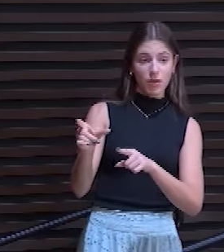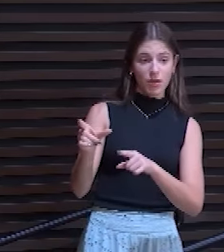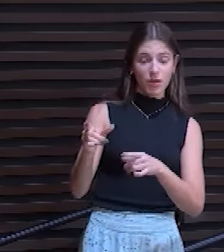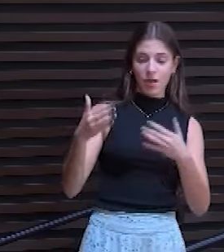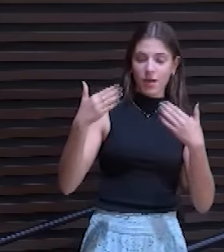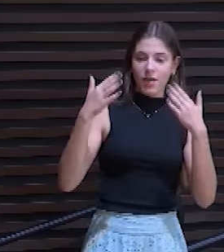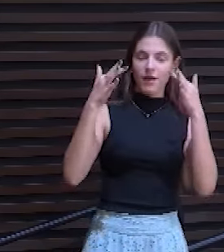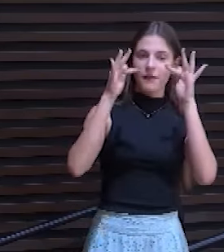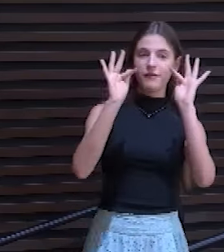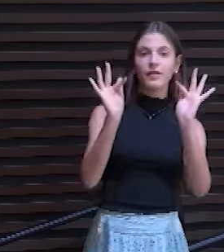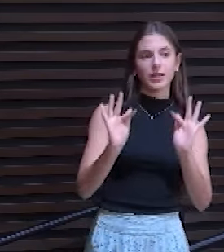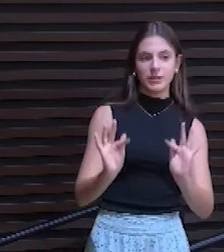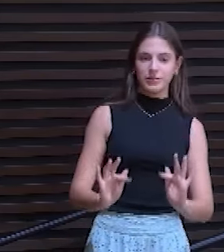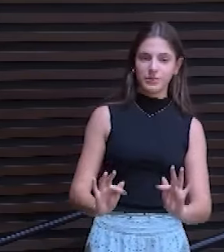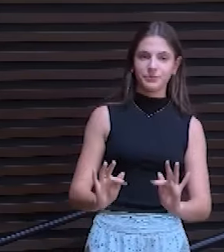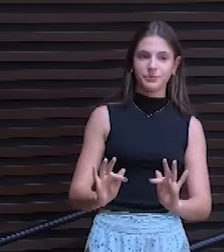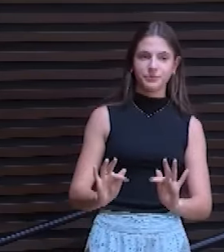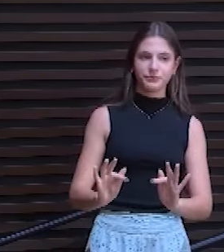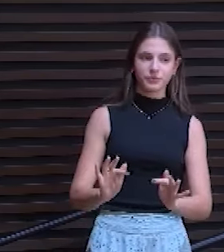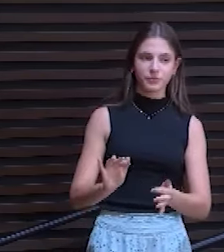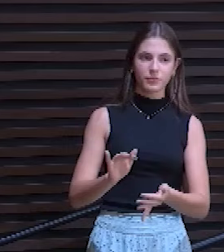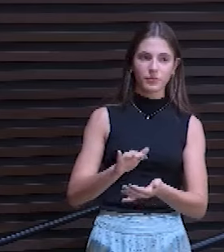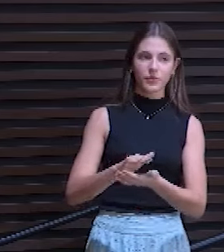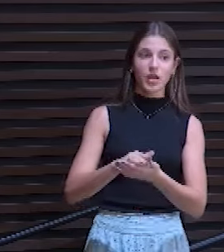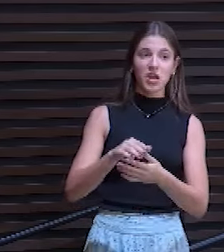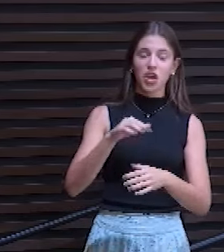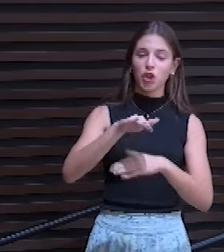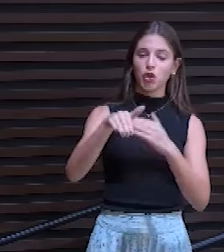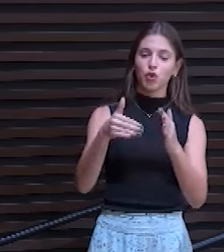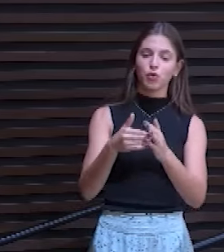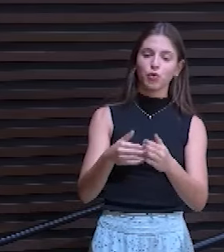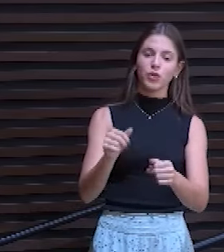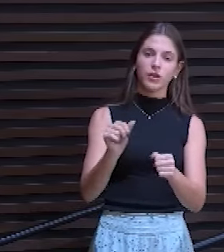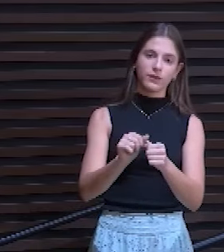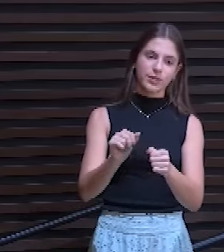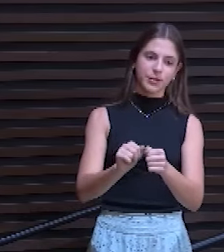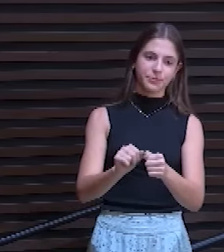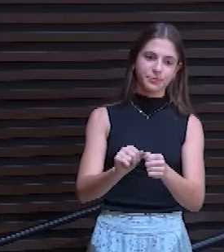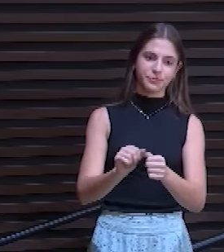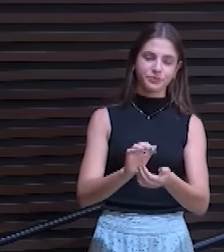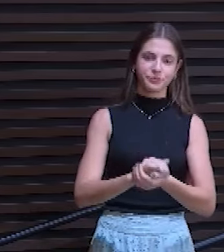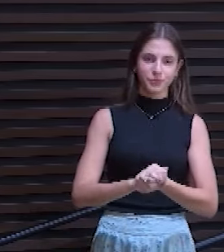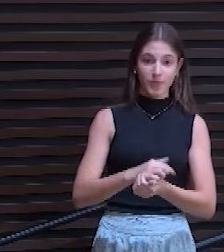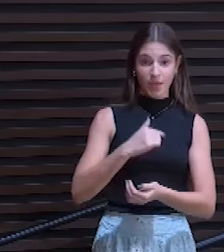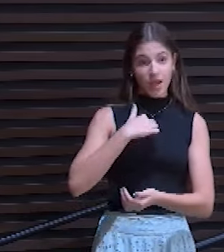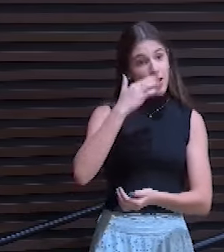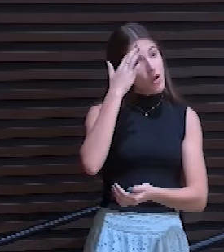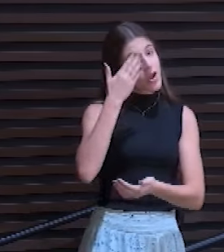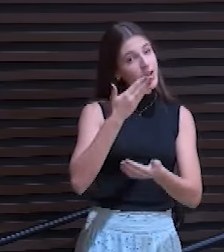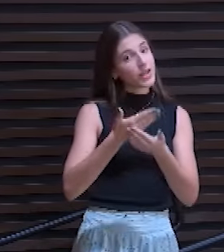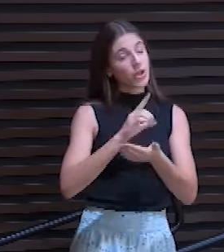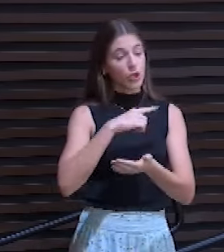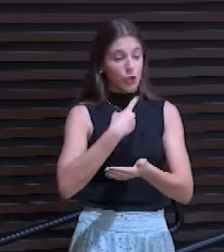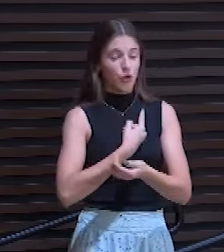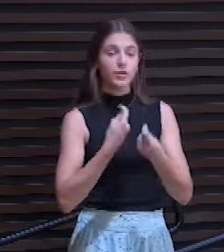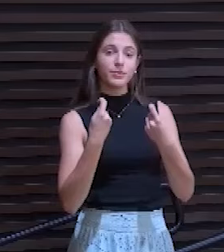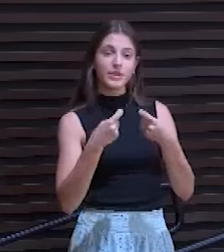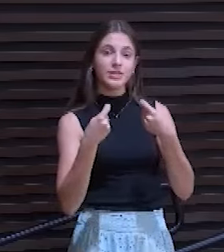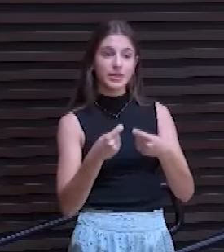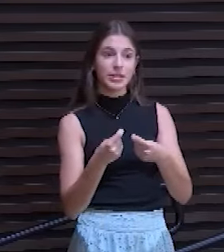bem-aventurado, esse será feliz no que realizar. Eu creio que nós precisamos,